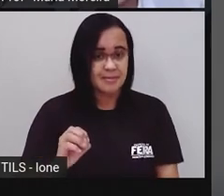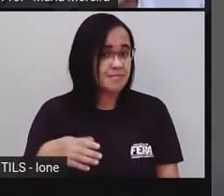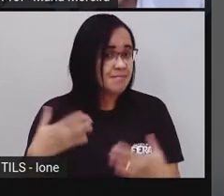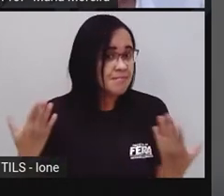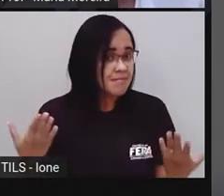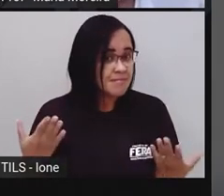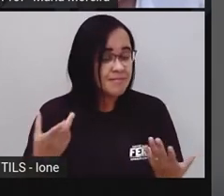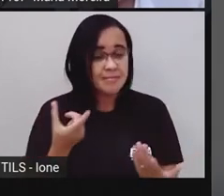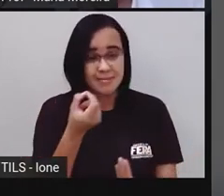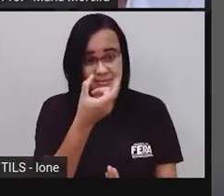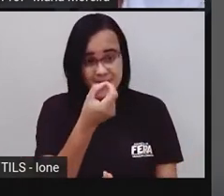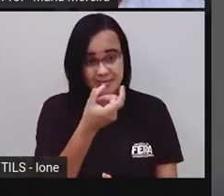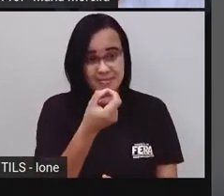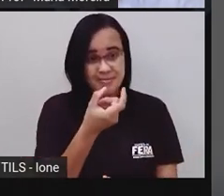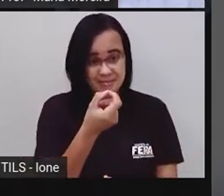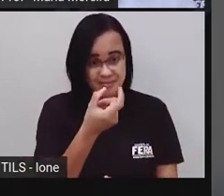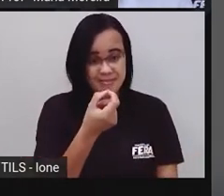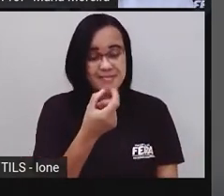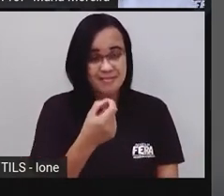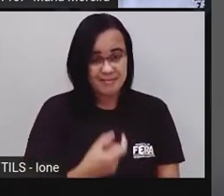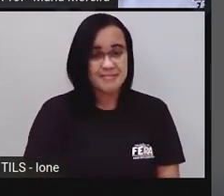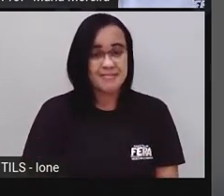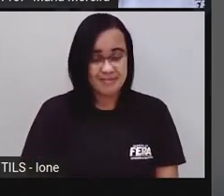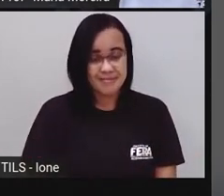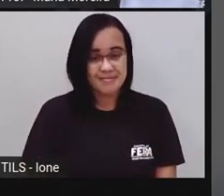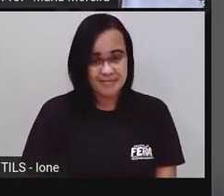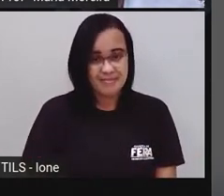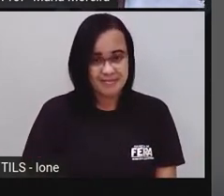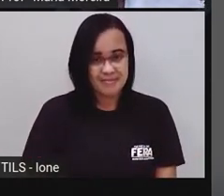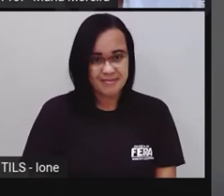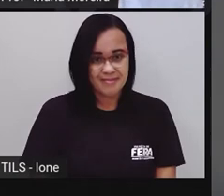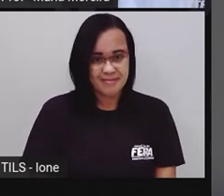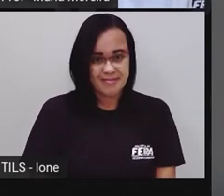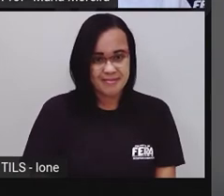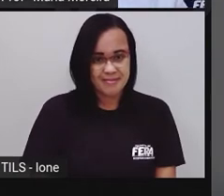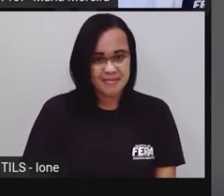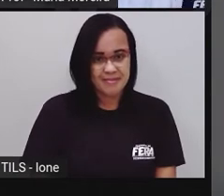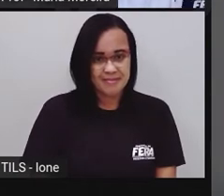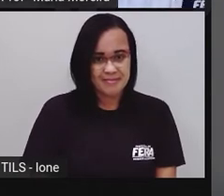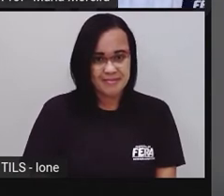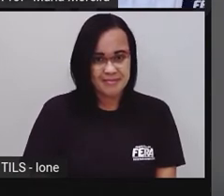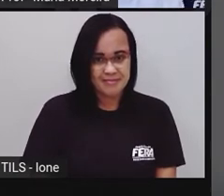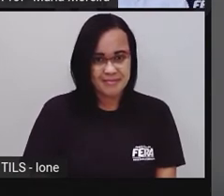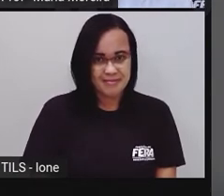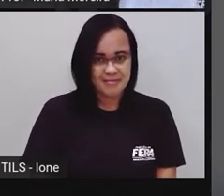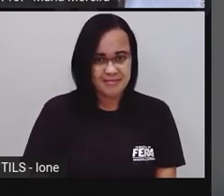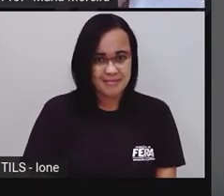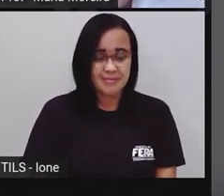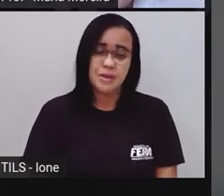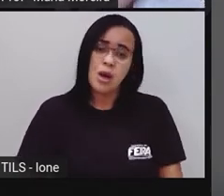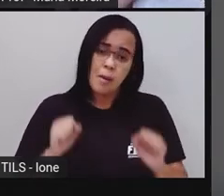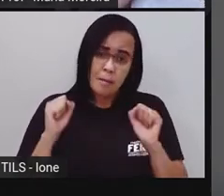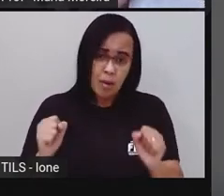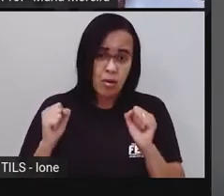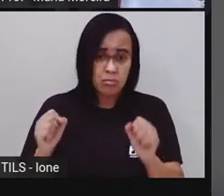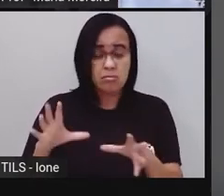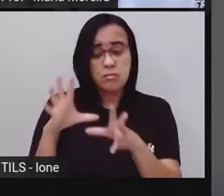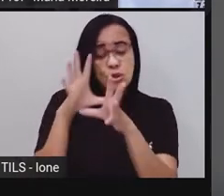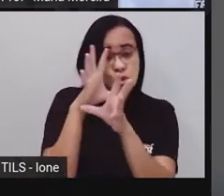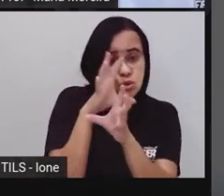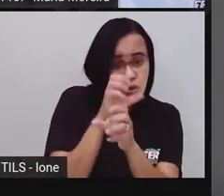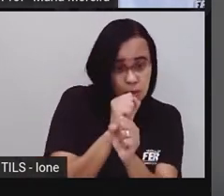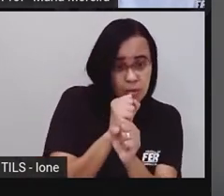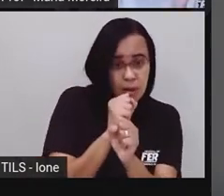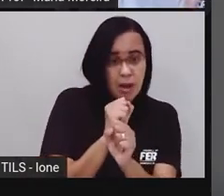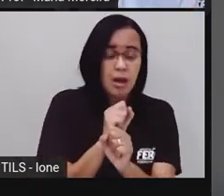= 20 aí embaixo agora que eu simplesmente some eu posso fazer uma conta de somar ou eu posso simplesmente